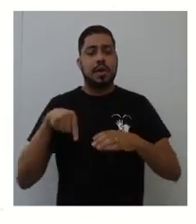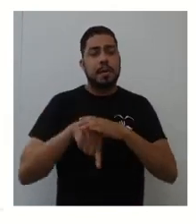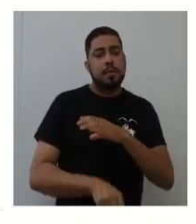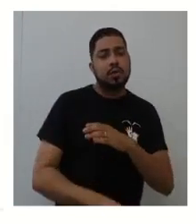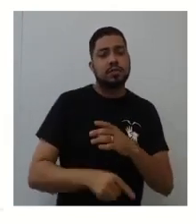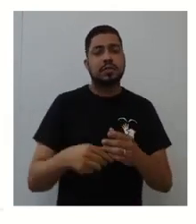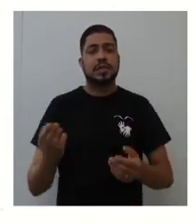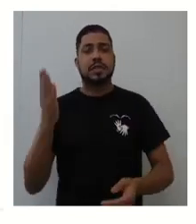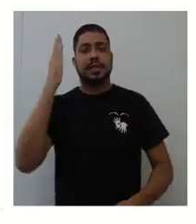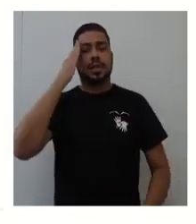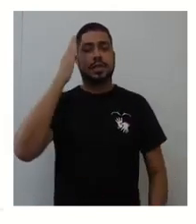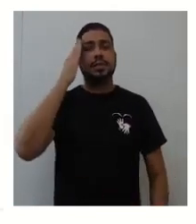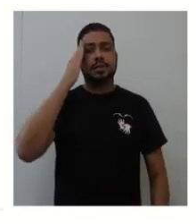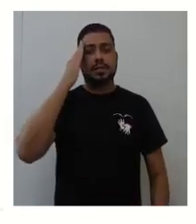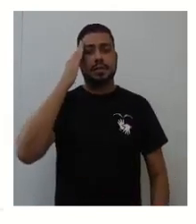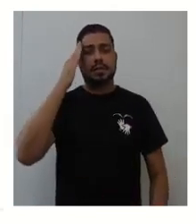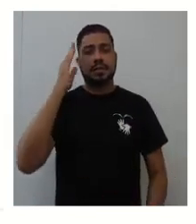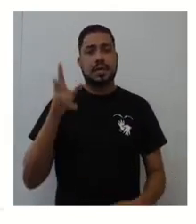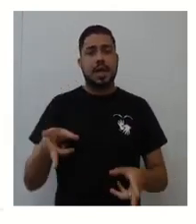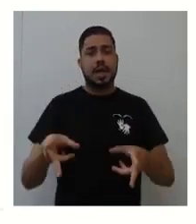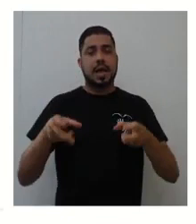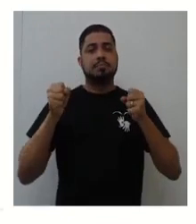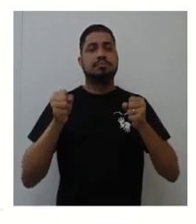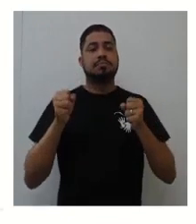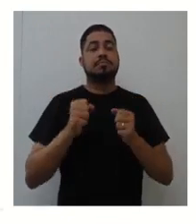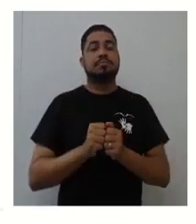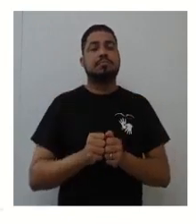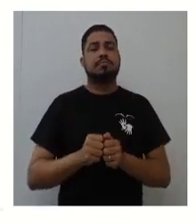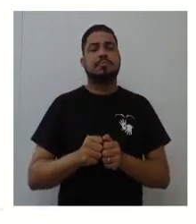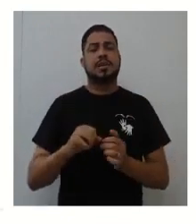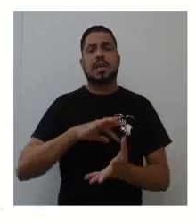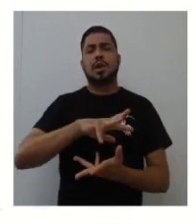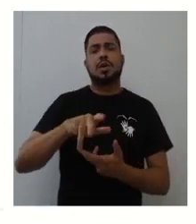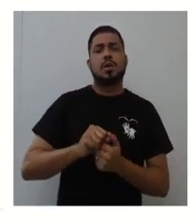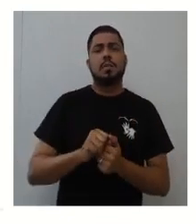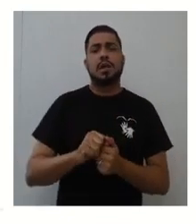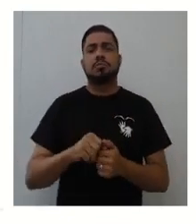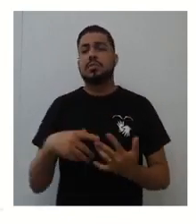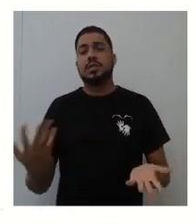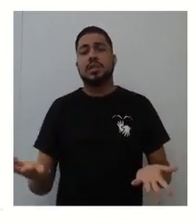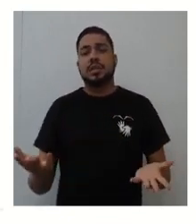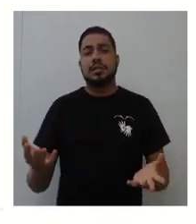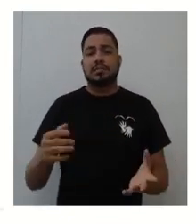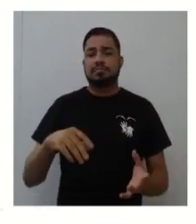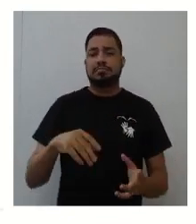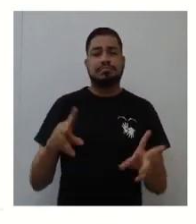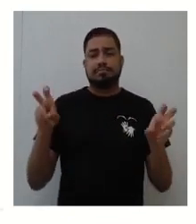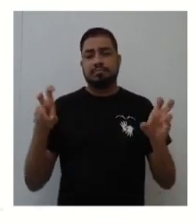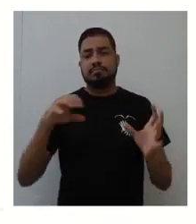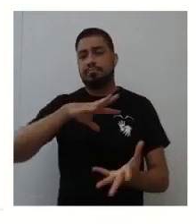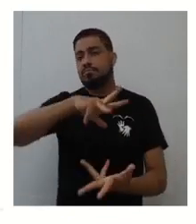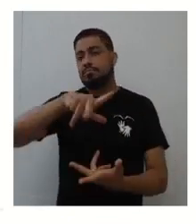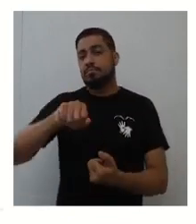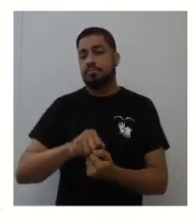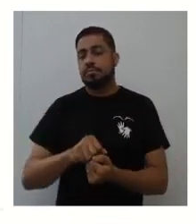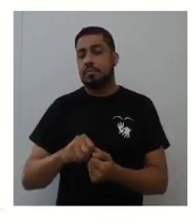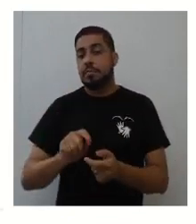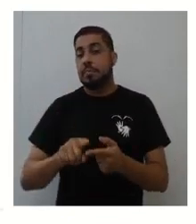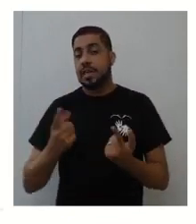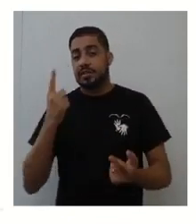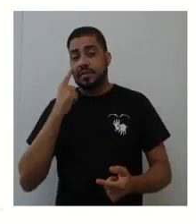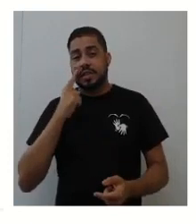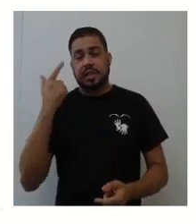profundidade, compreender, captar, certo? E global é relativo ao globo terrestre mundial. Agora, olha a